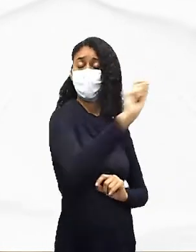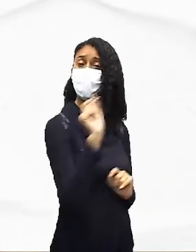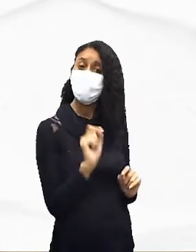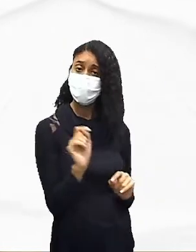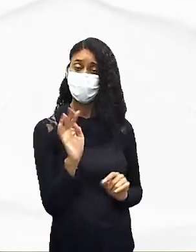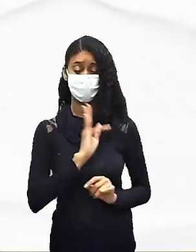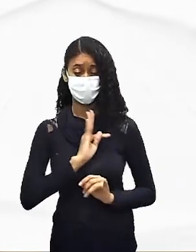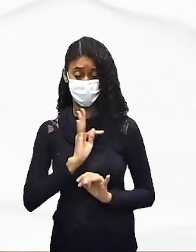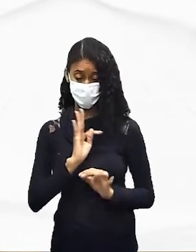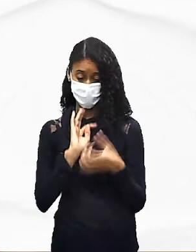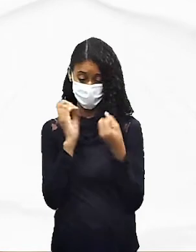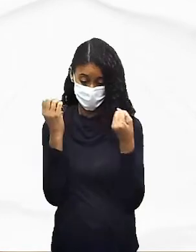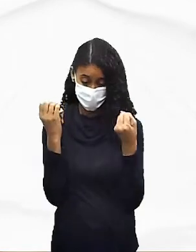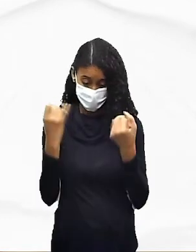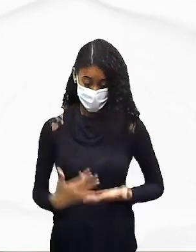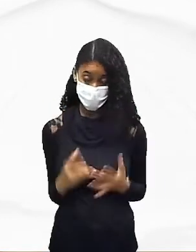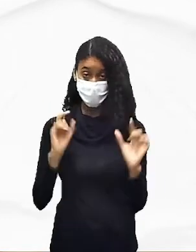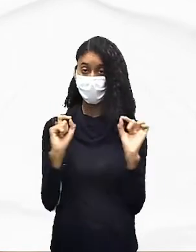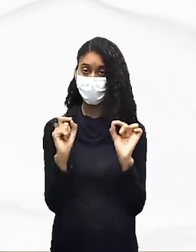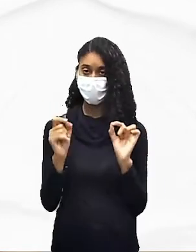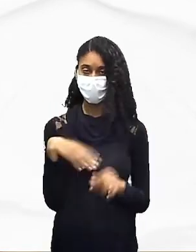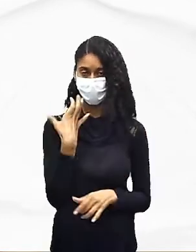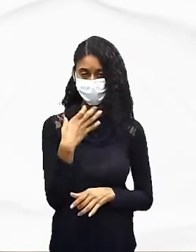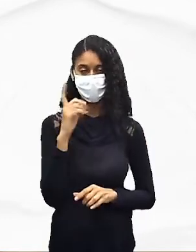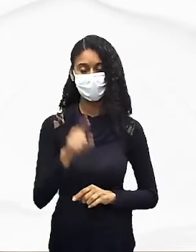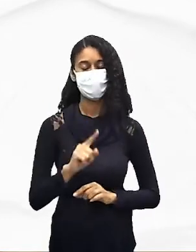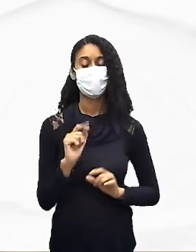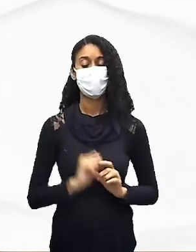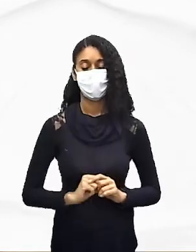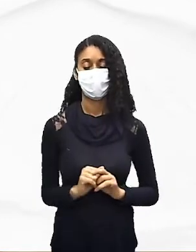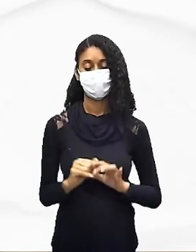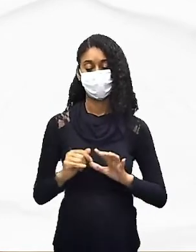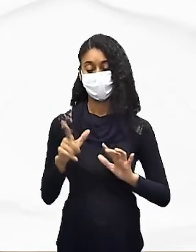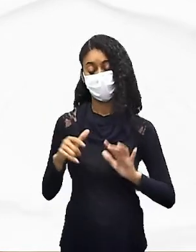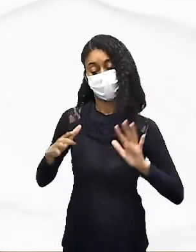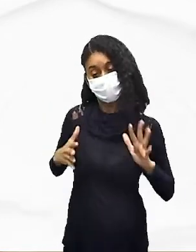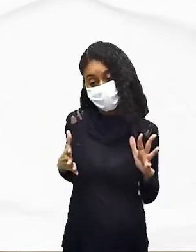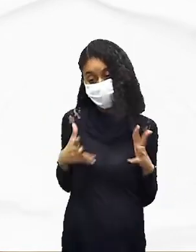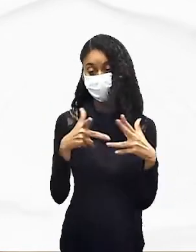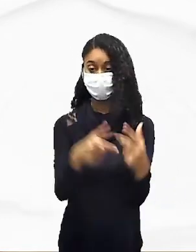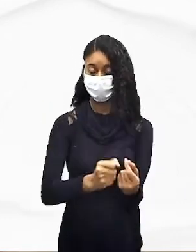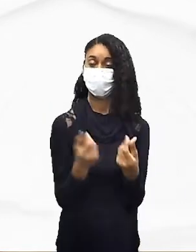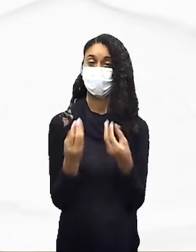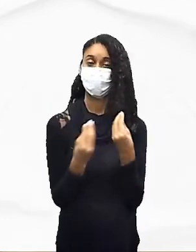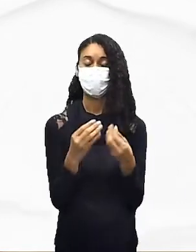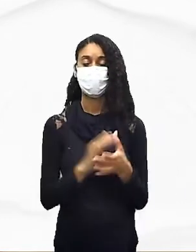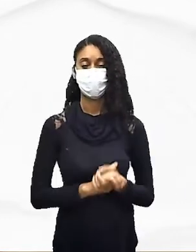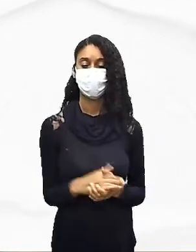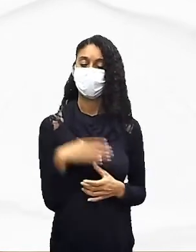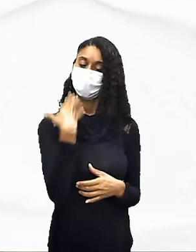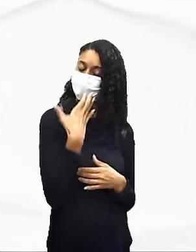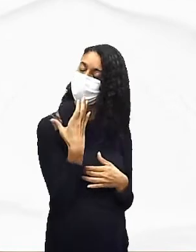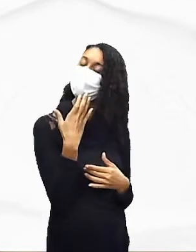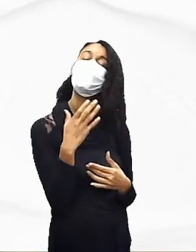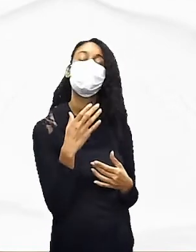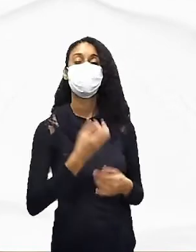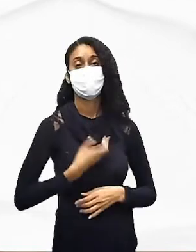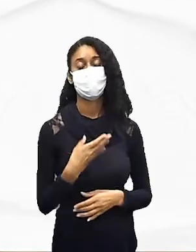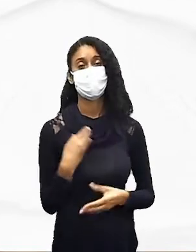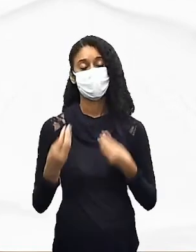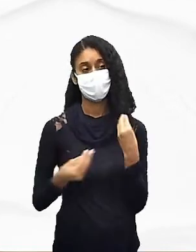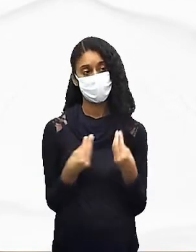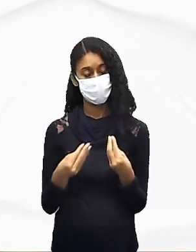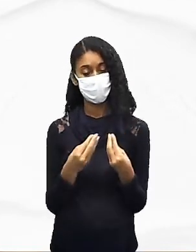Tecnicamente falando, o canto é uma parte de um todo. É como o canto está para a poesia, assim